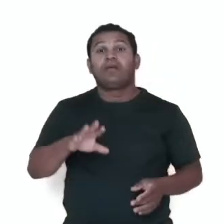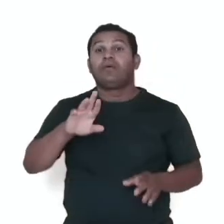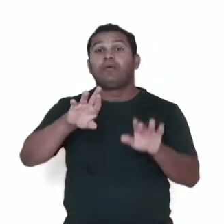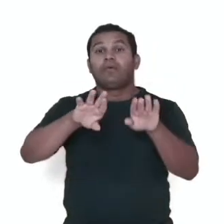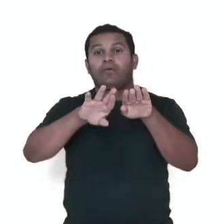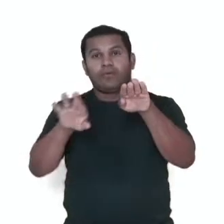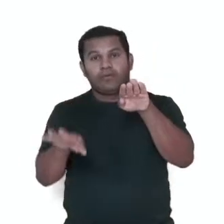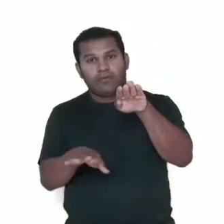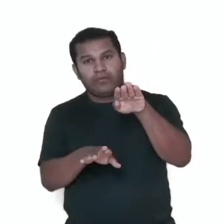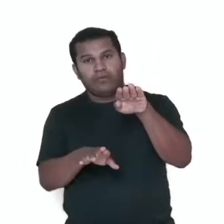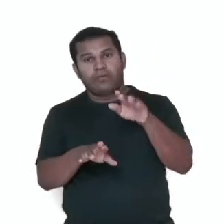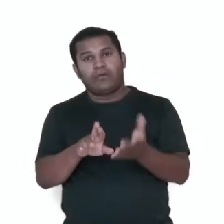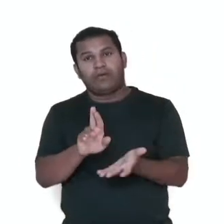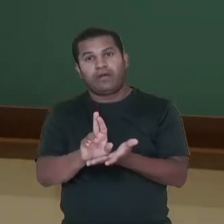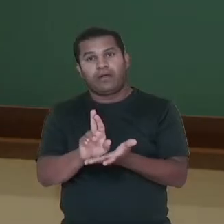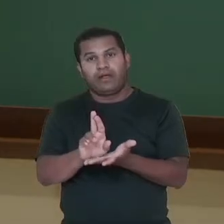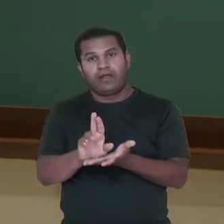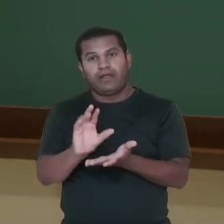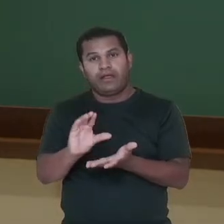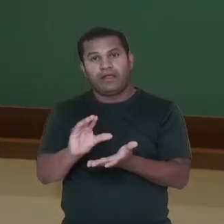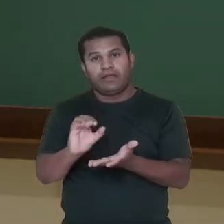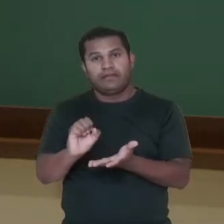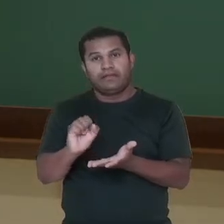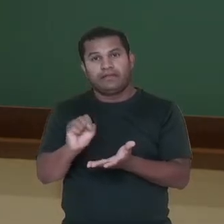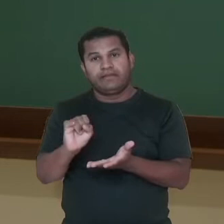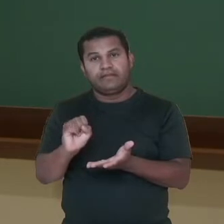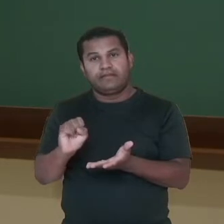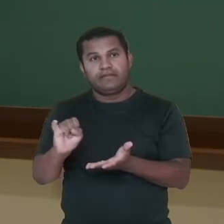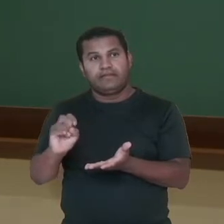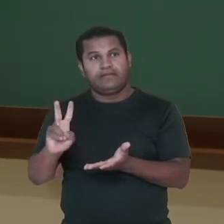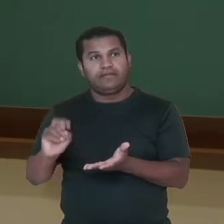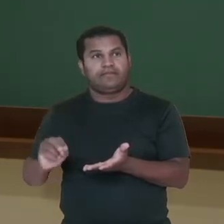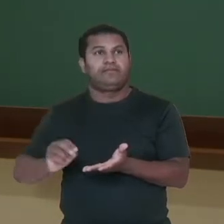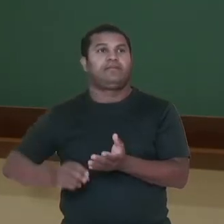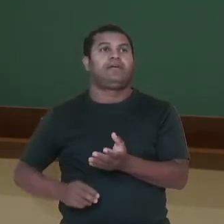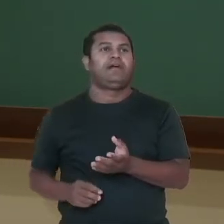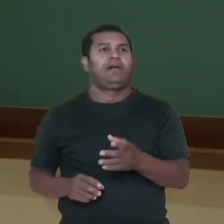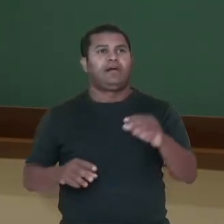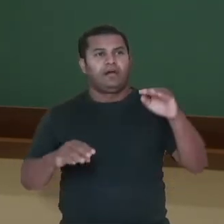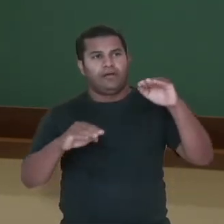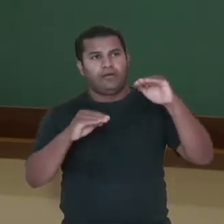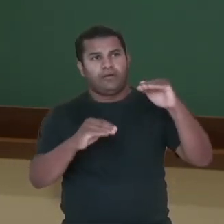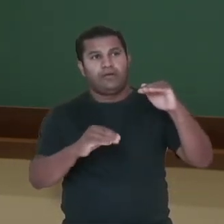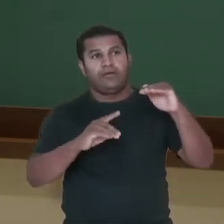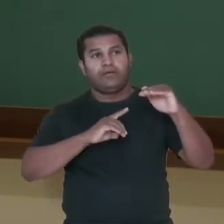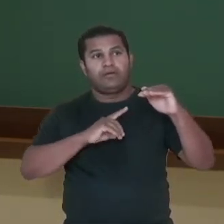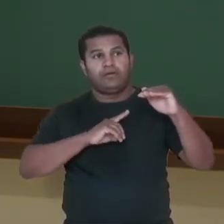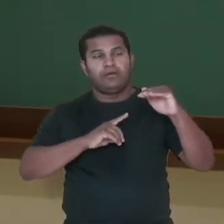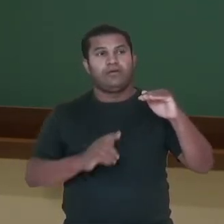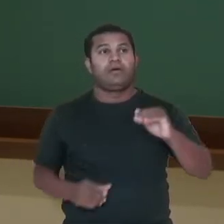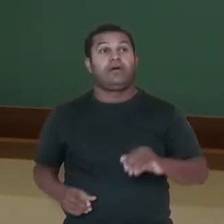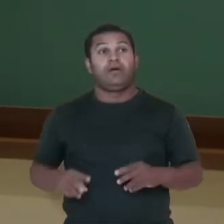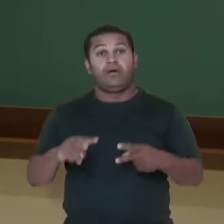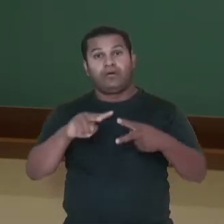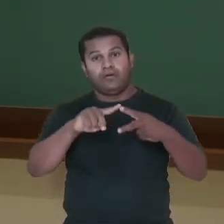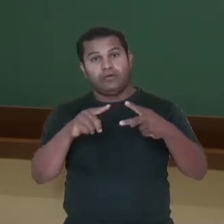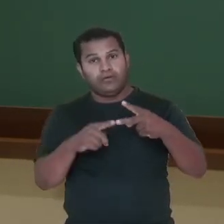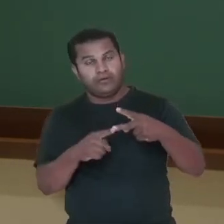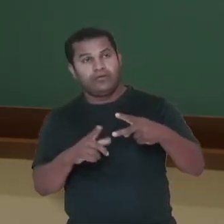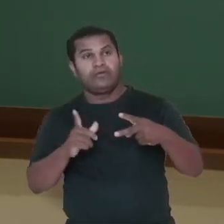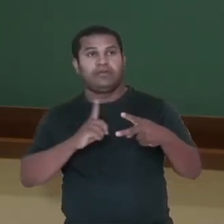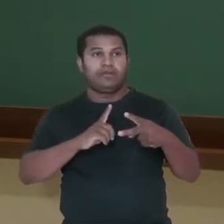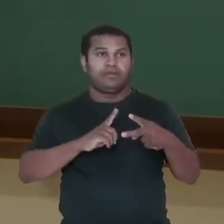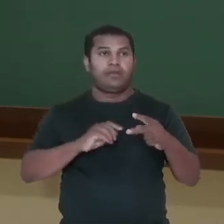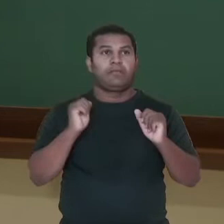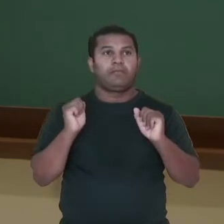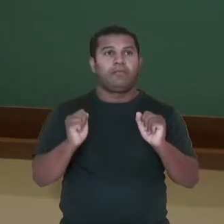característica tanto na forma homozigota, ou seja, em homozigose, quanto em heterozigose. Algumas literaturas trazem como